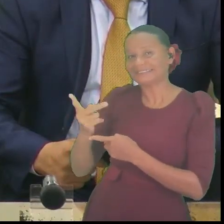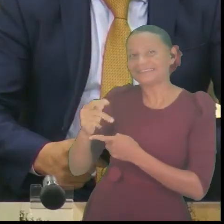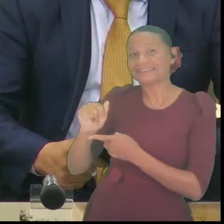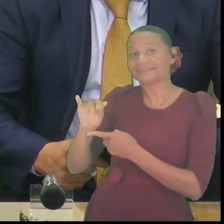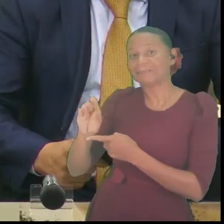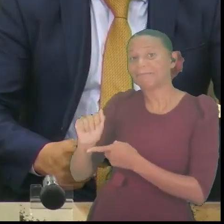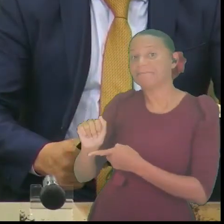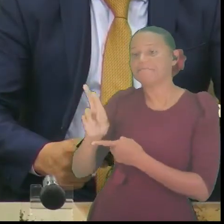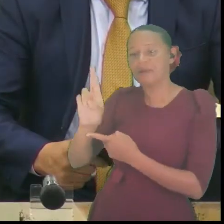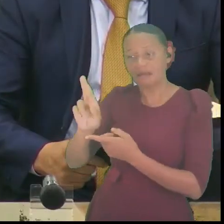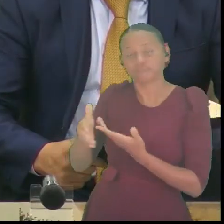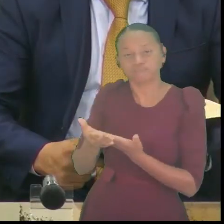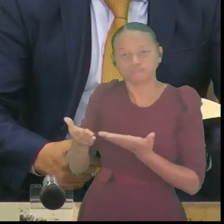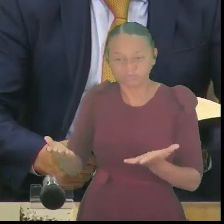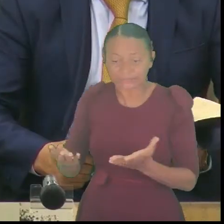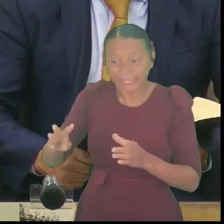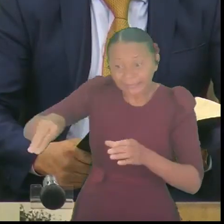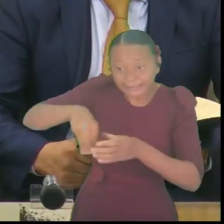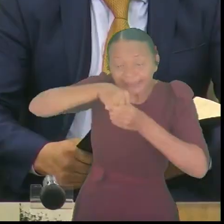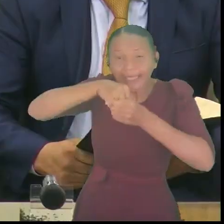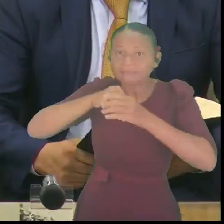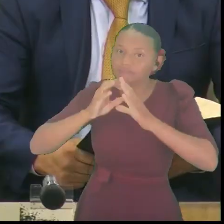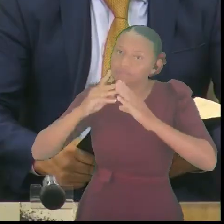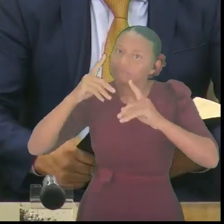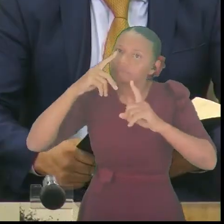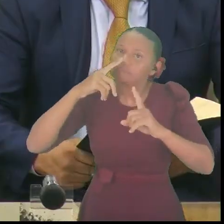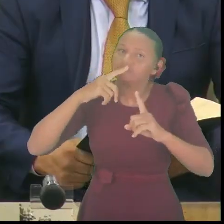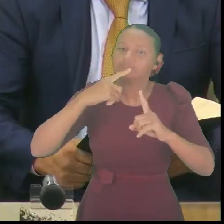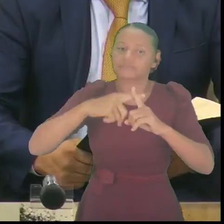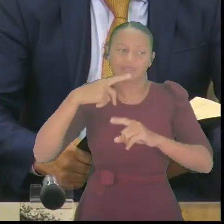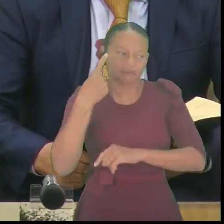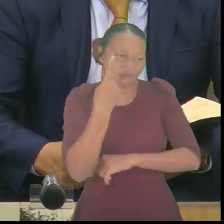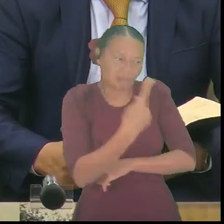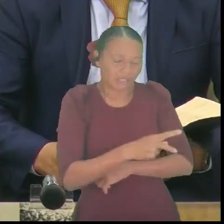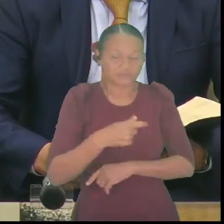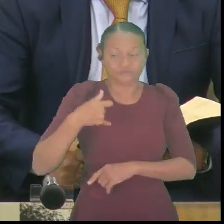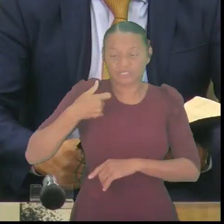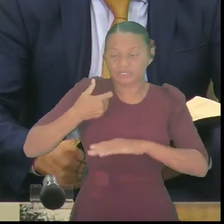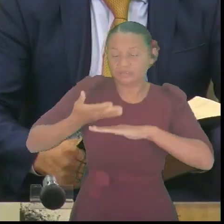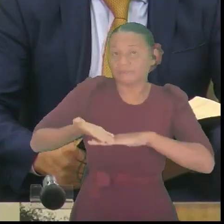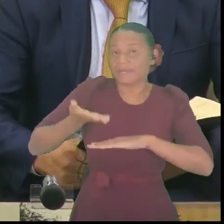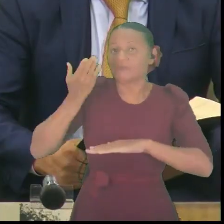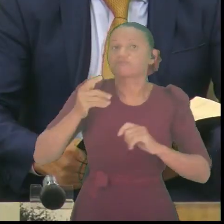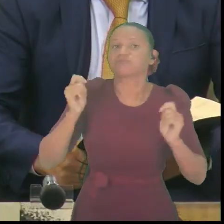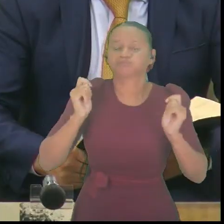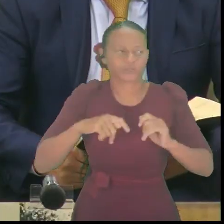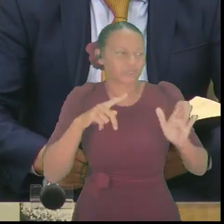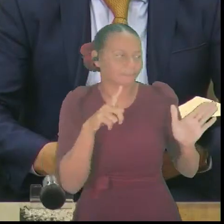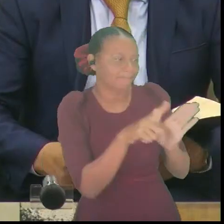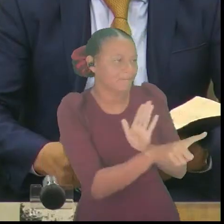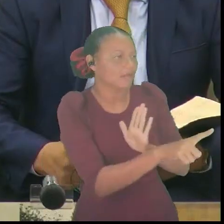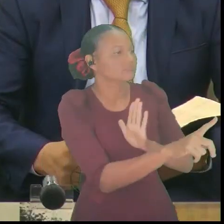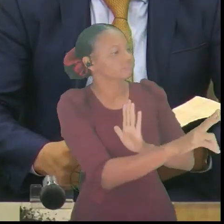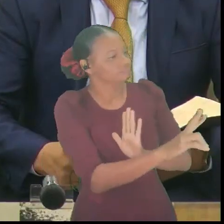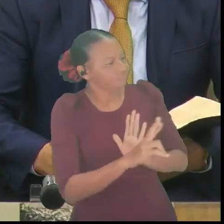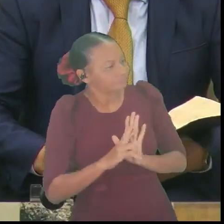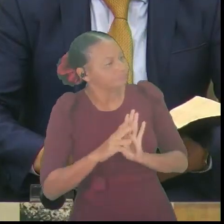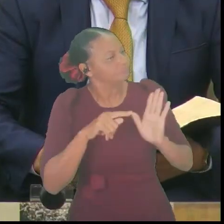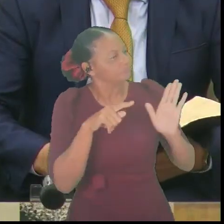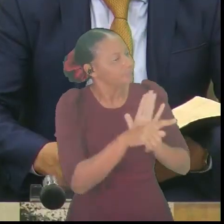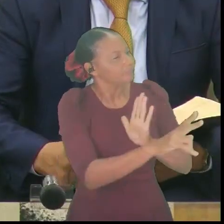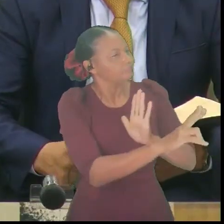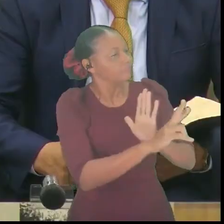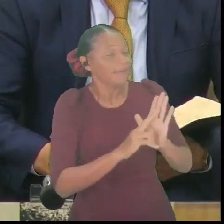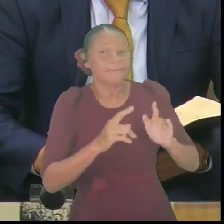então, dentro do recinto do templo, esse menino, que agora era maior de idade, poderia perguntar, responder